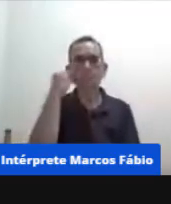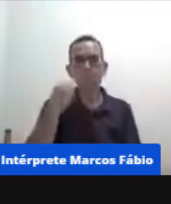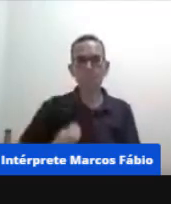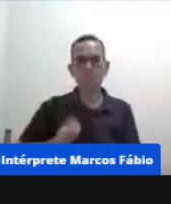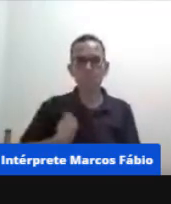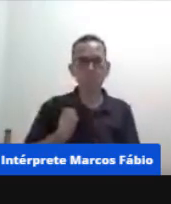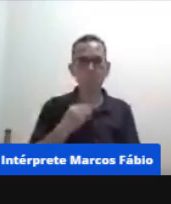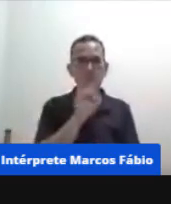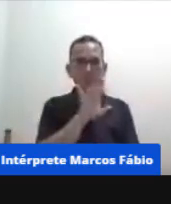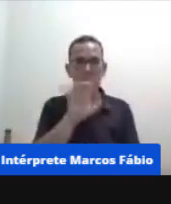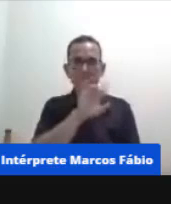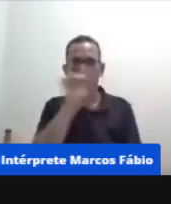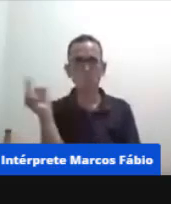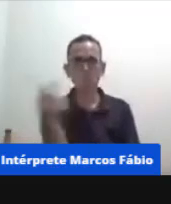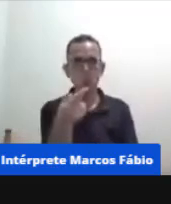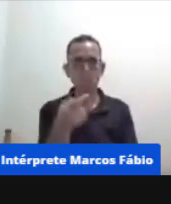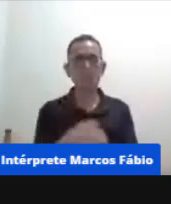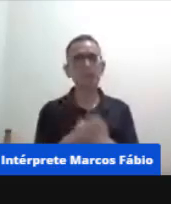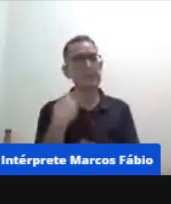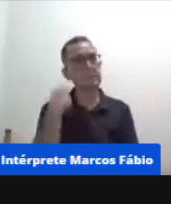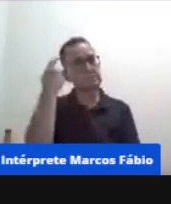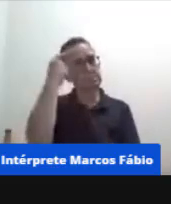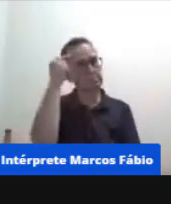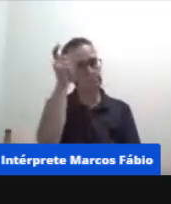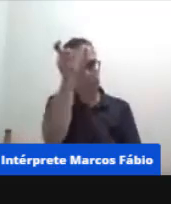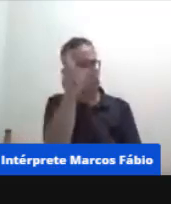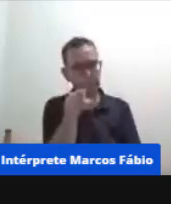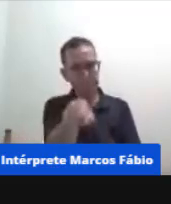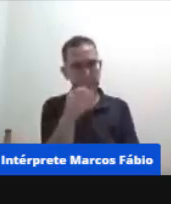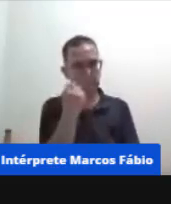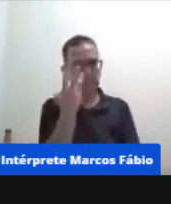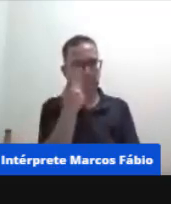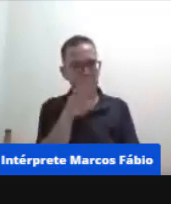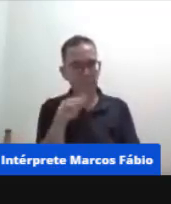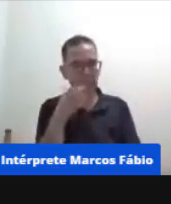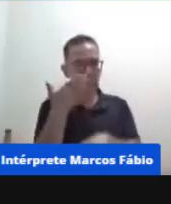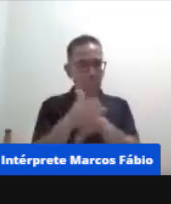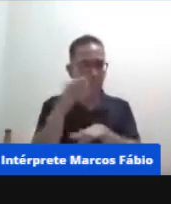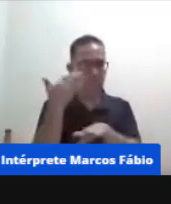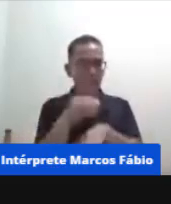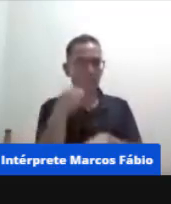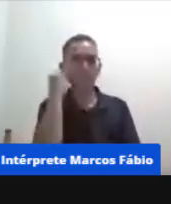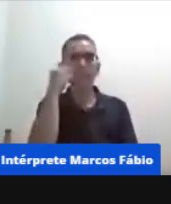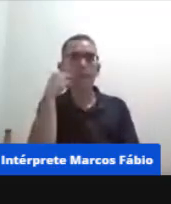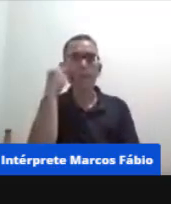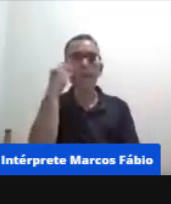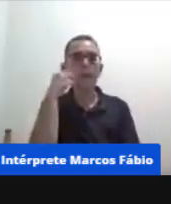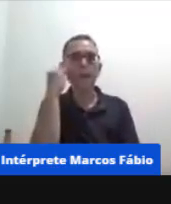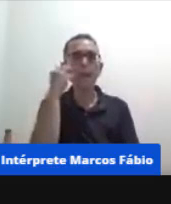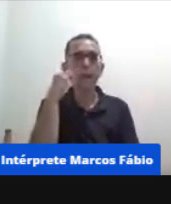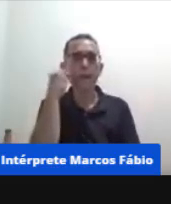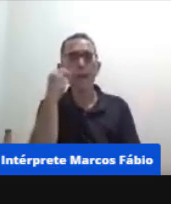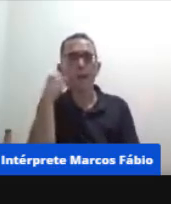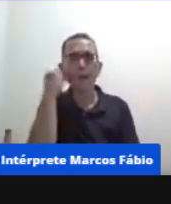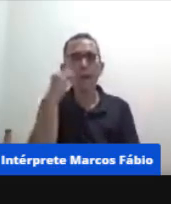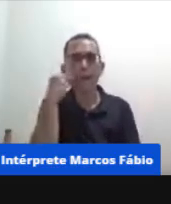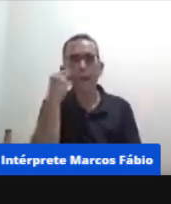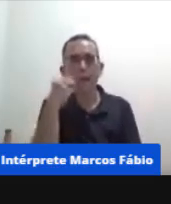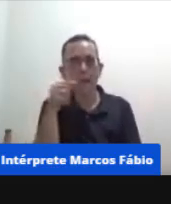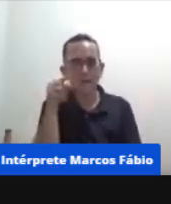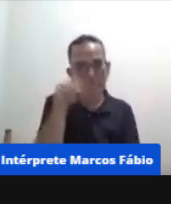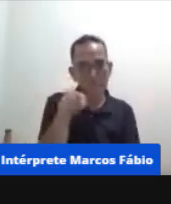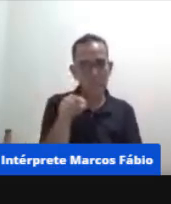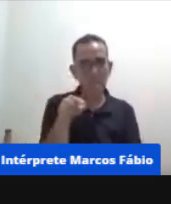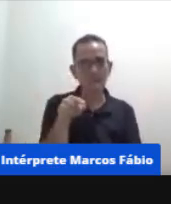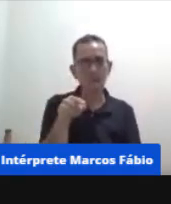momento desse. A gente pensa nessa criança praticando as experiências. A gente tem nessa